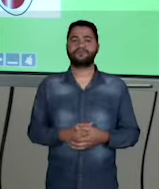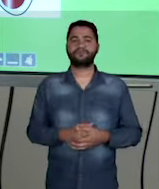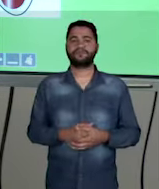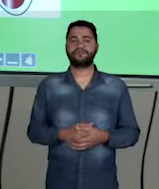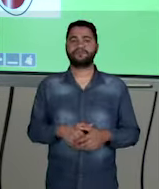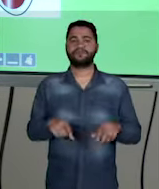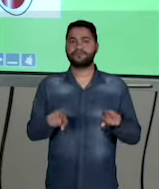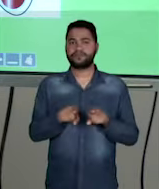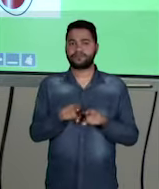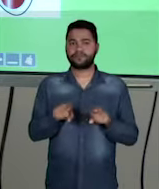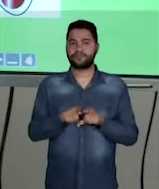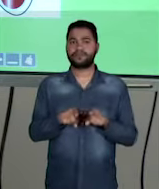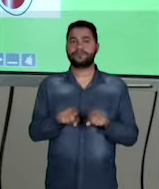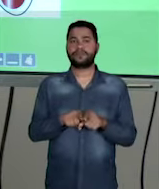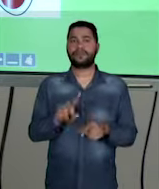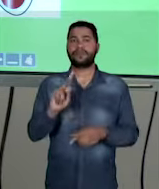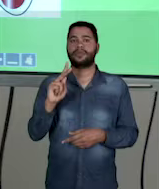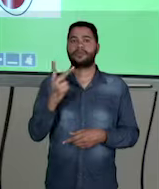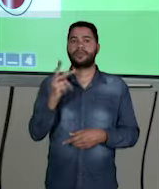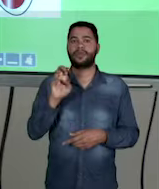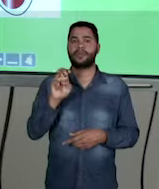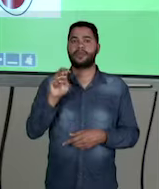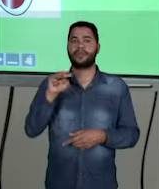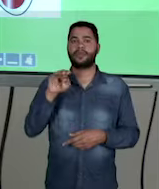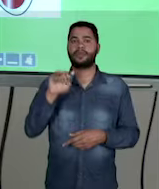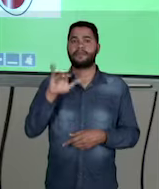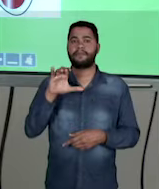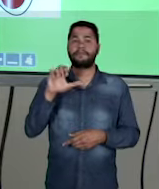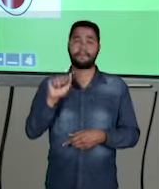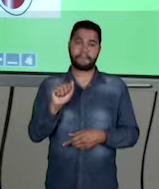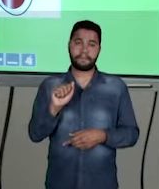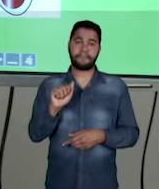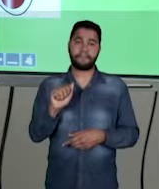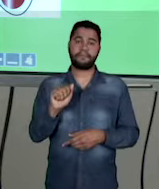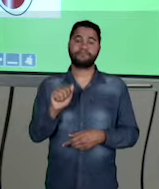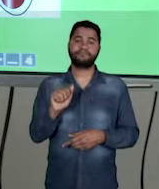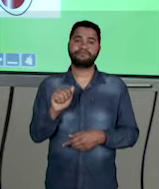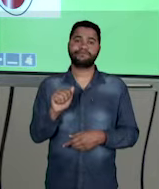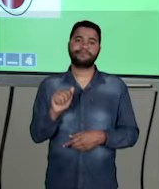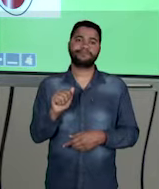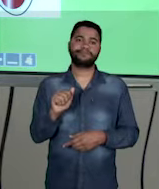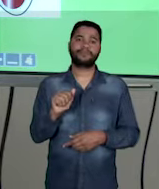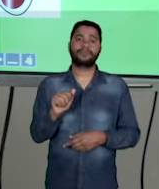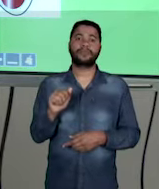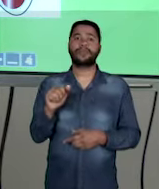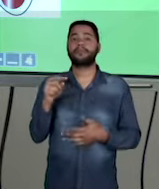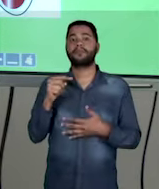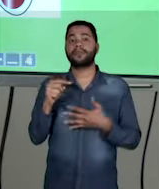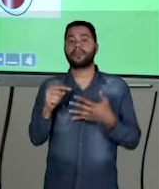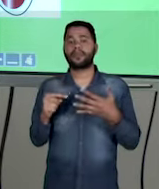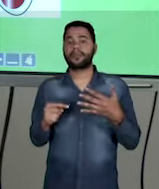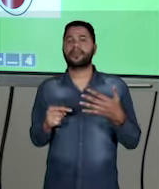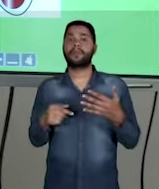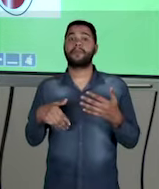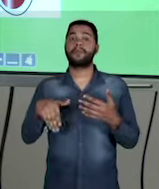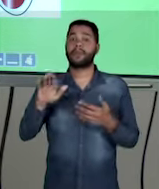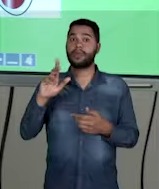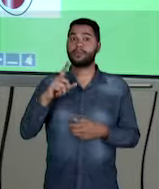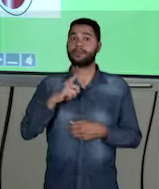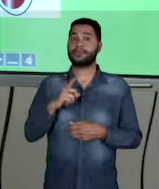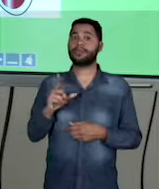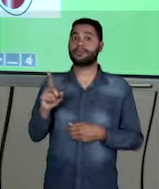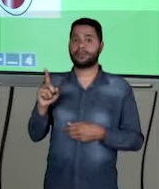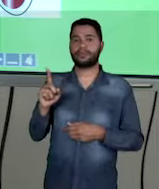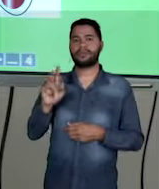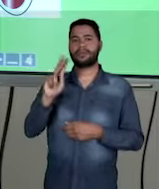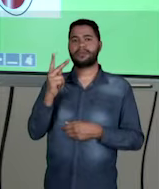Eu tenho as hemácias em maior quantidade de células, né? Então, os elementos figurados, o que eu mais tenho